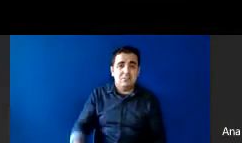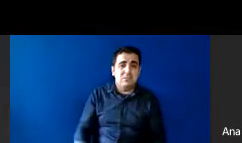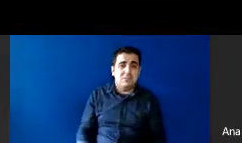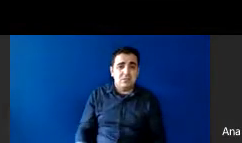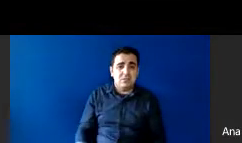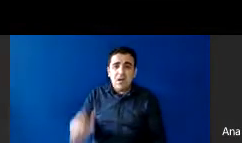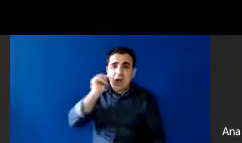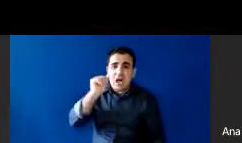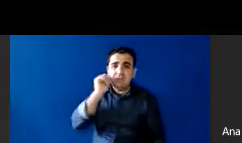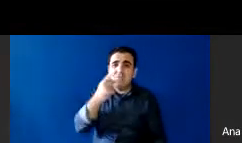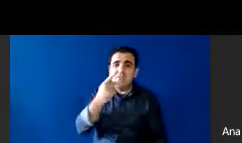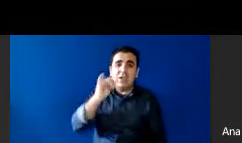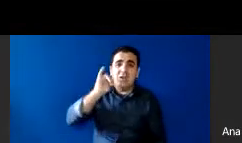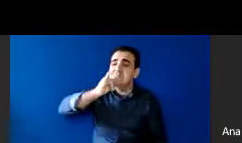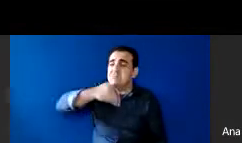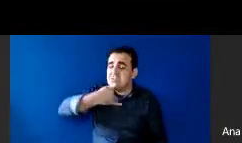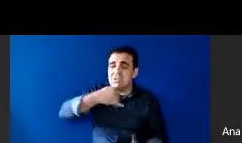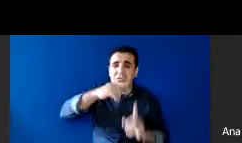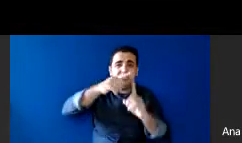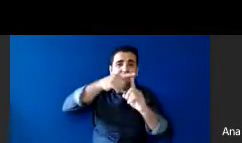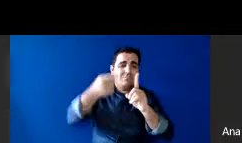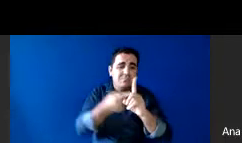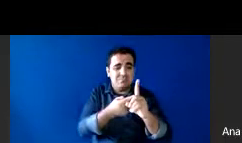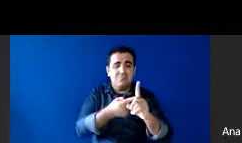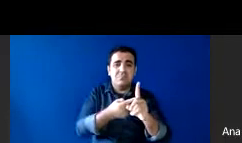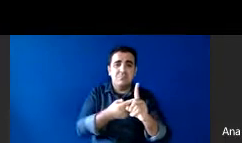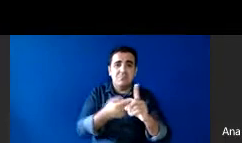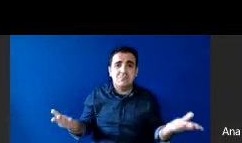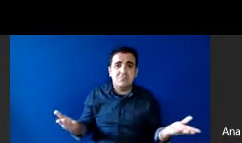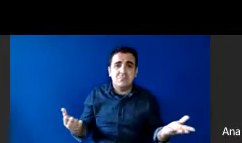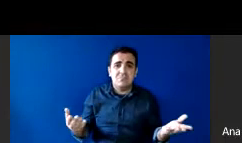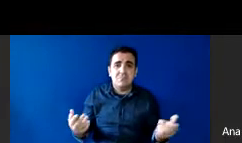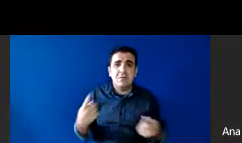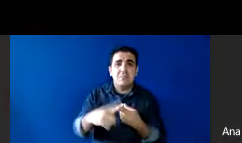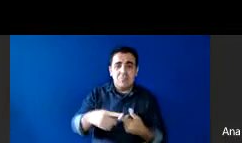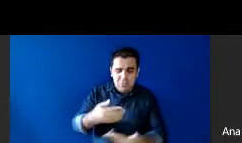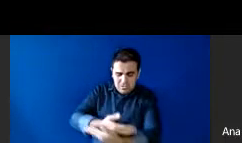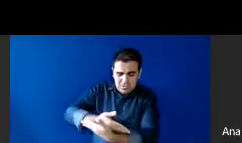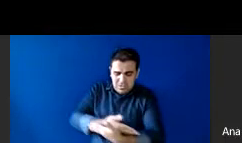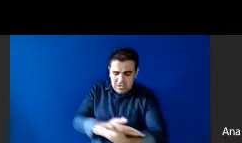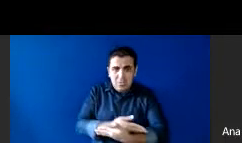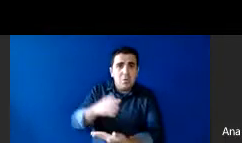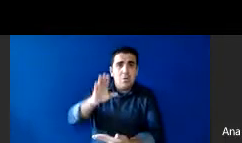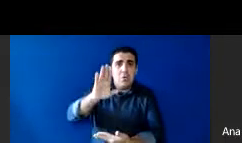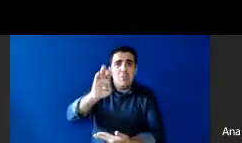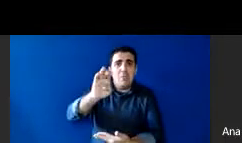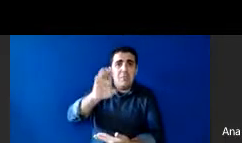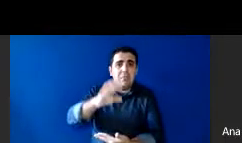insatisfeitas com o fato de serem mãe e de estarem com aquele bebê no colo.